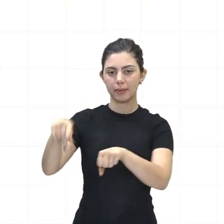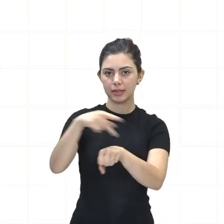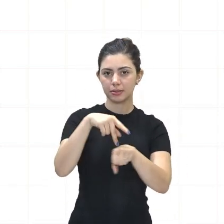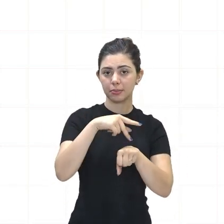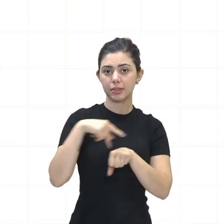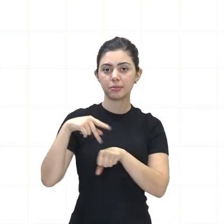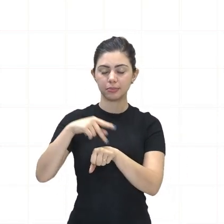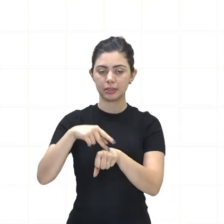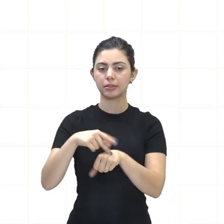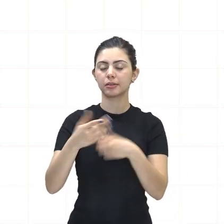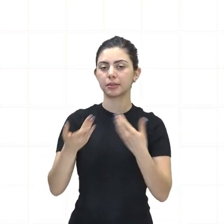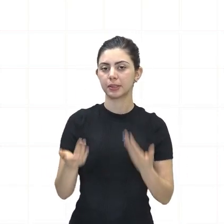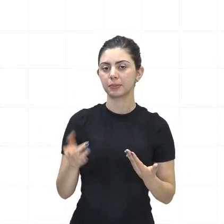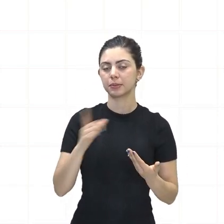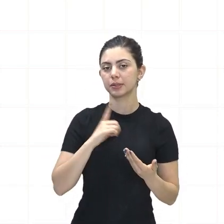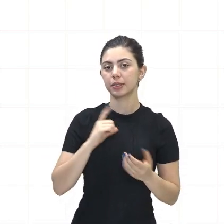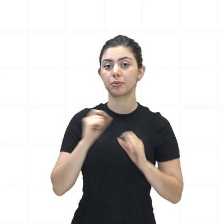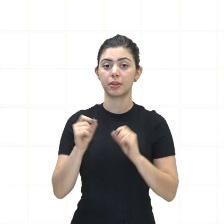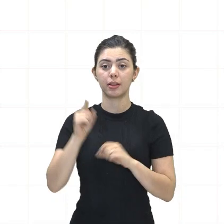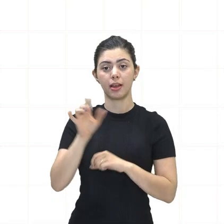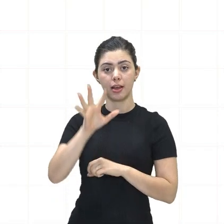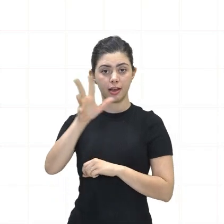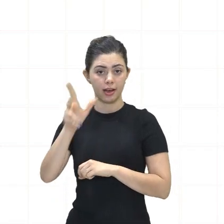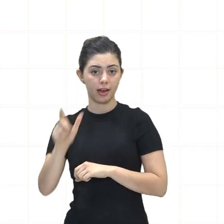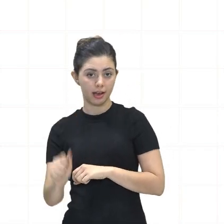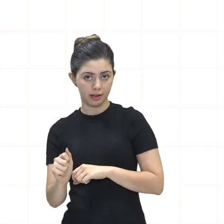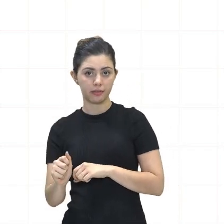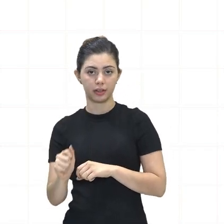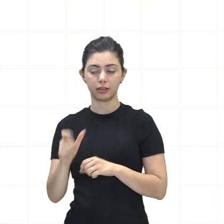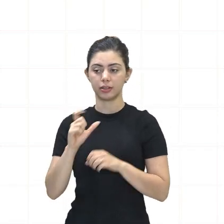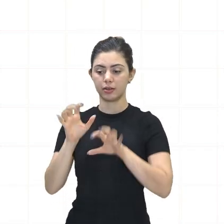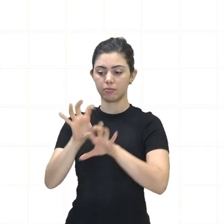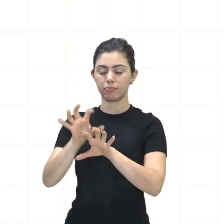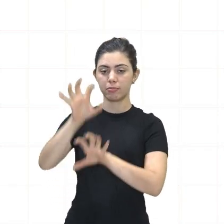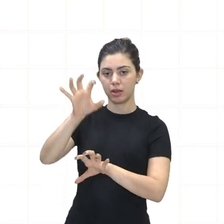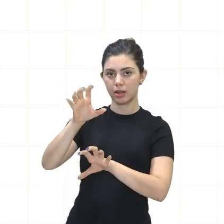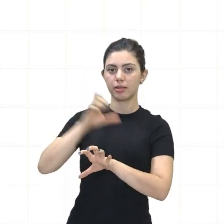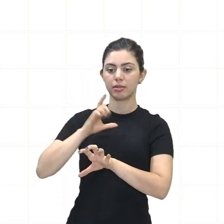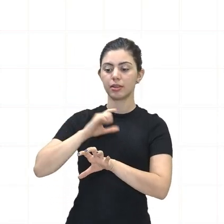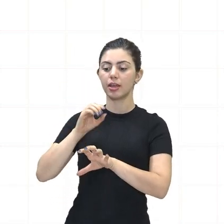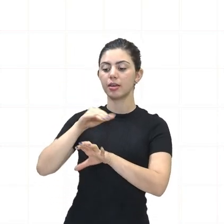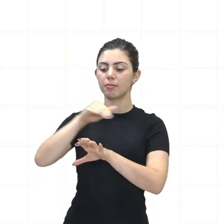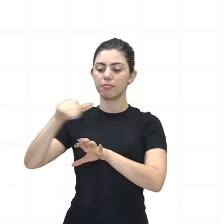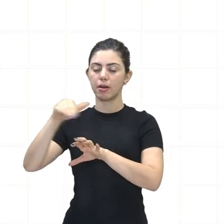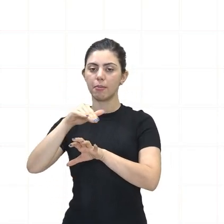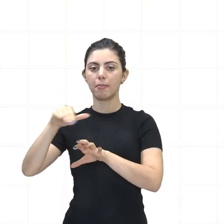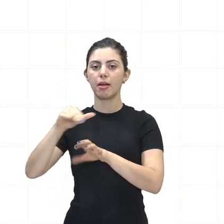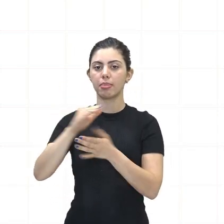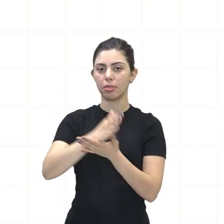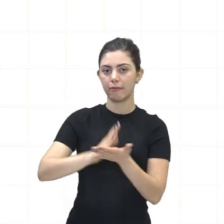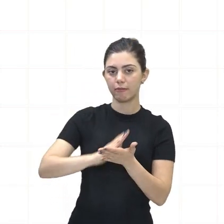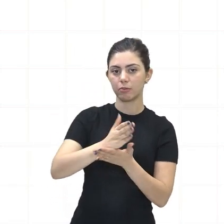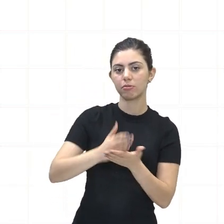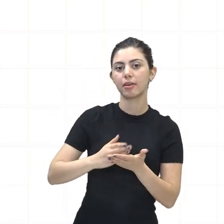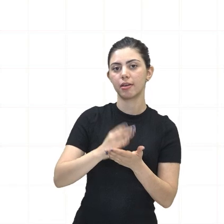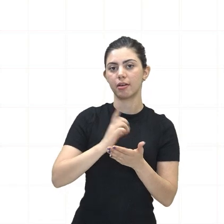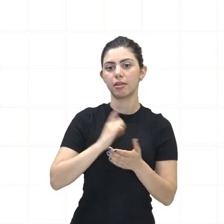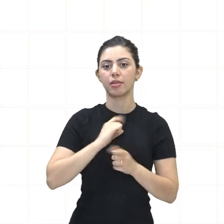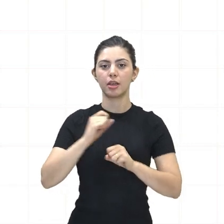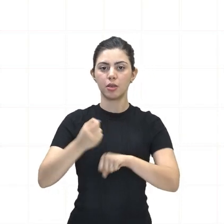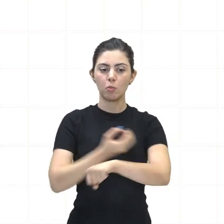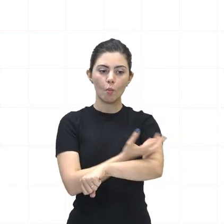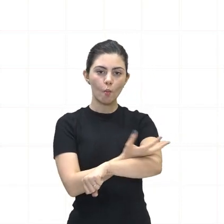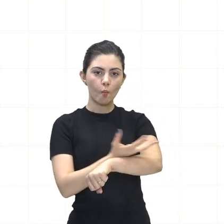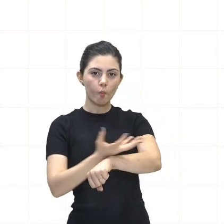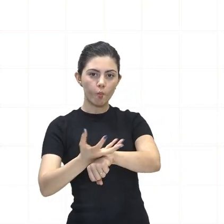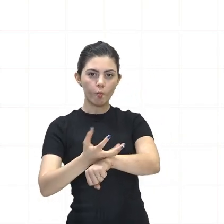da transição entre a África Setentrional e a África subsaariana, né? A gente tem ali, já nessa